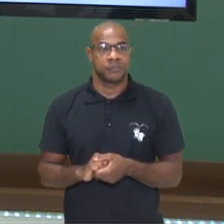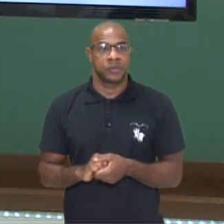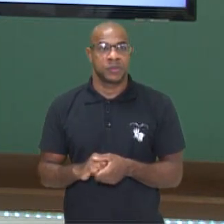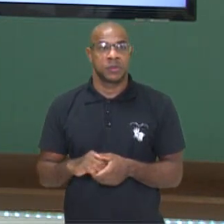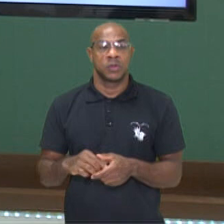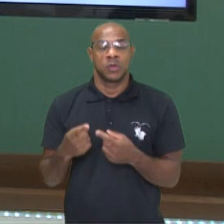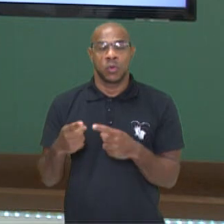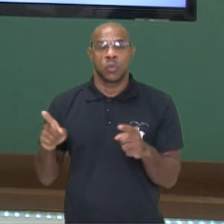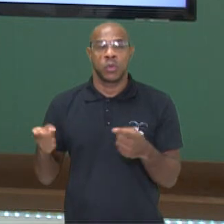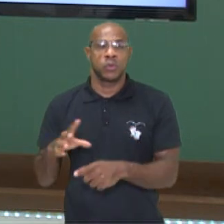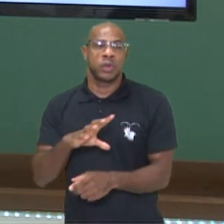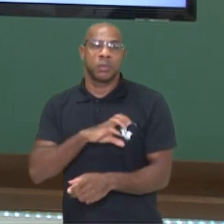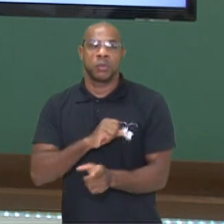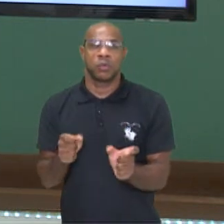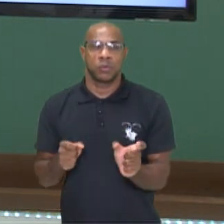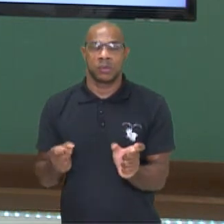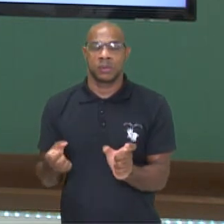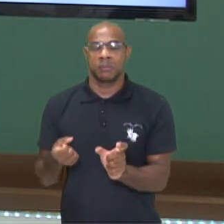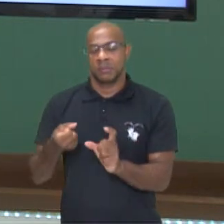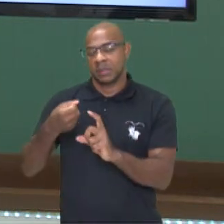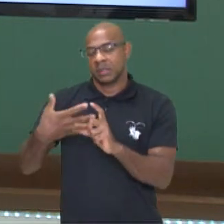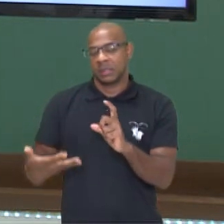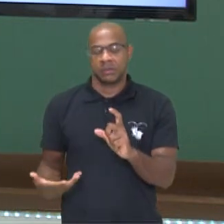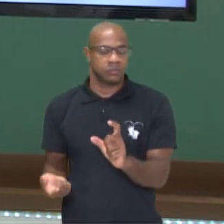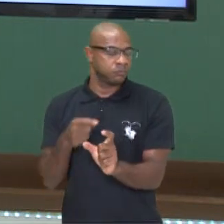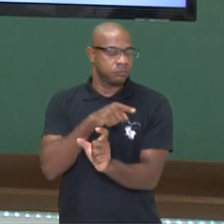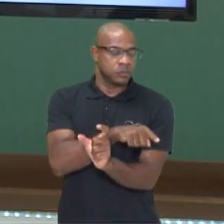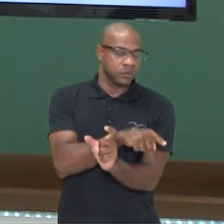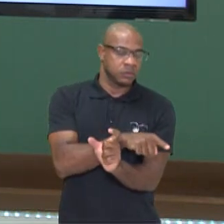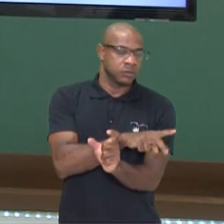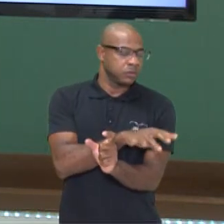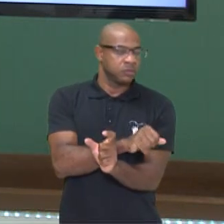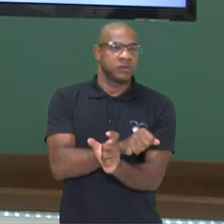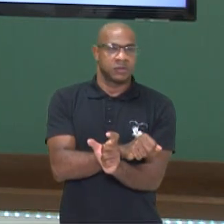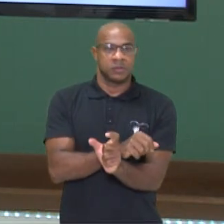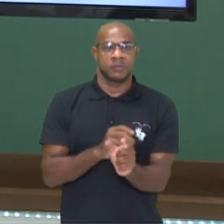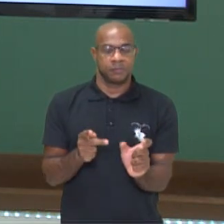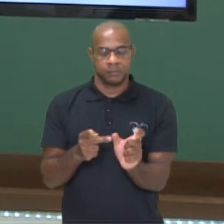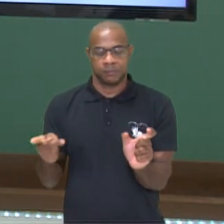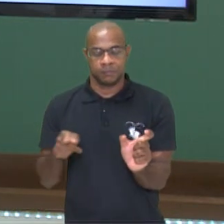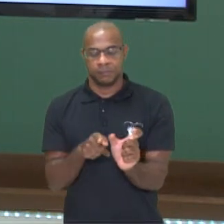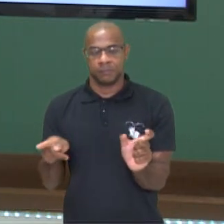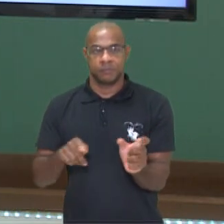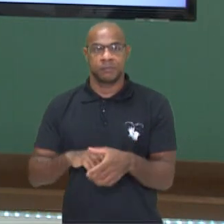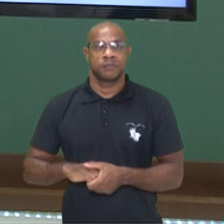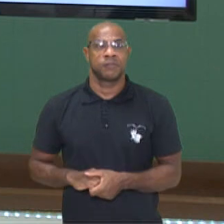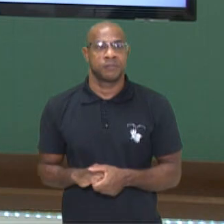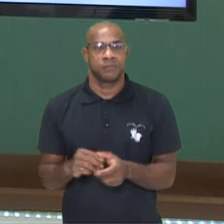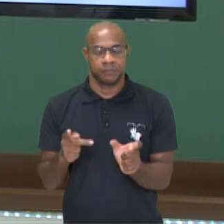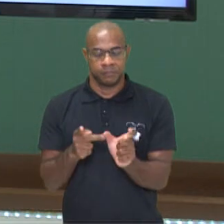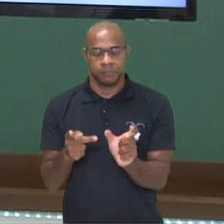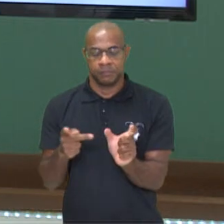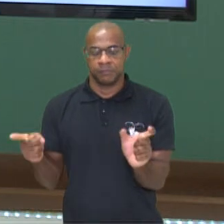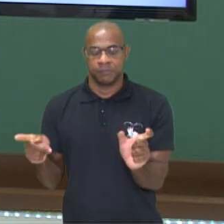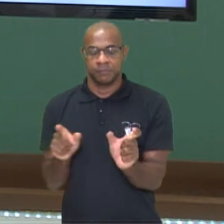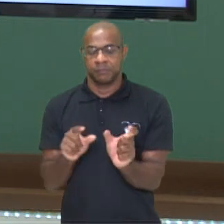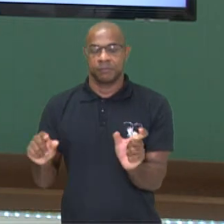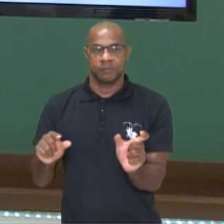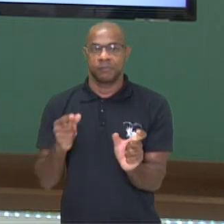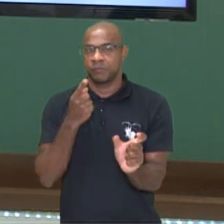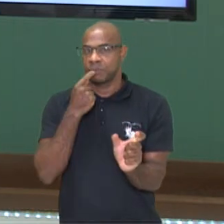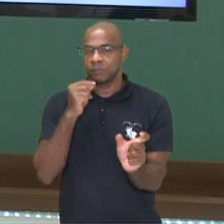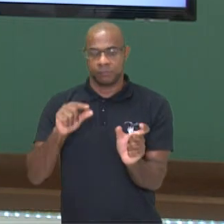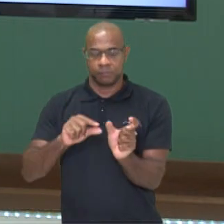amor, característica da vida, também predicativo do sujeito. Então temos aqui todos os predicativos do sujeito e